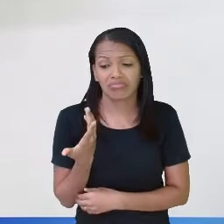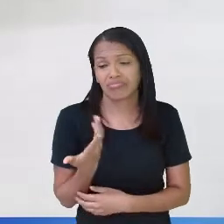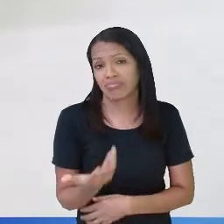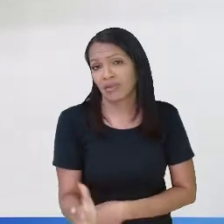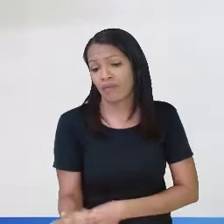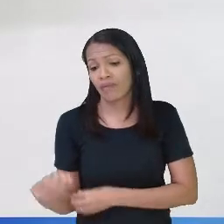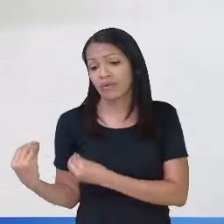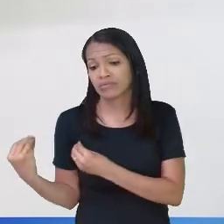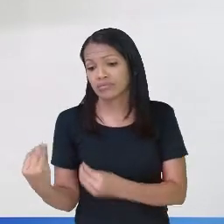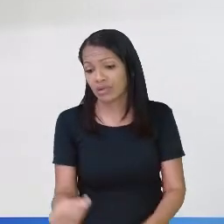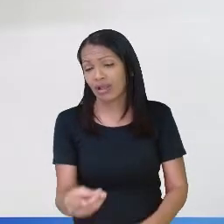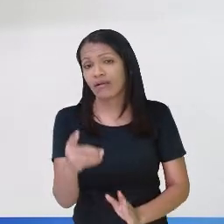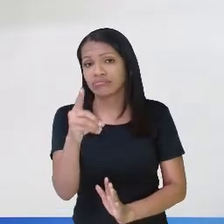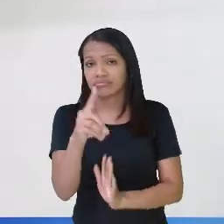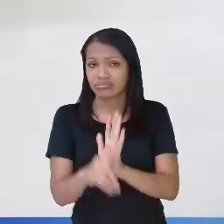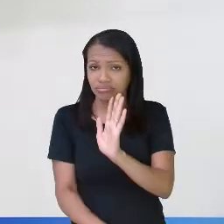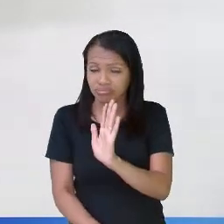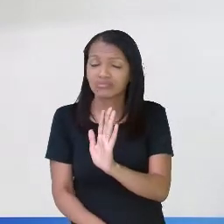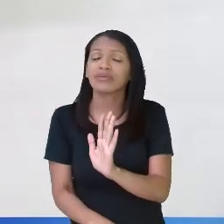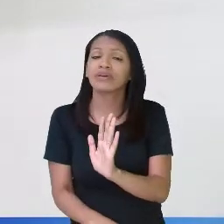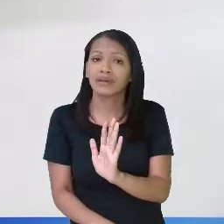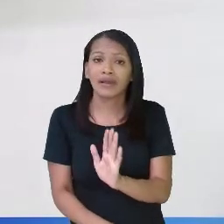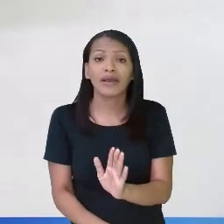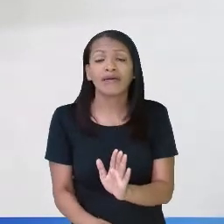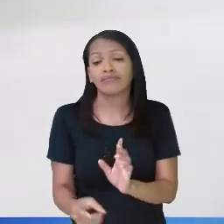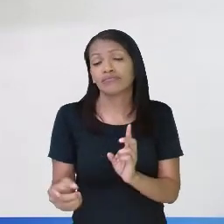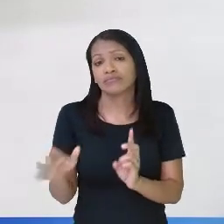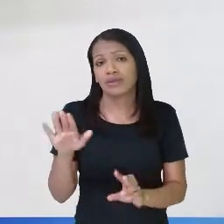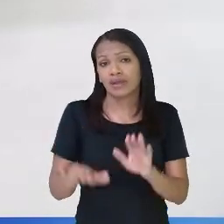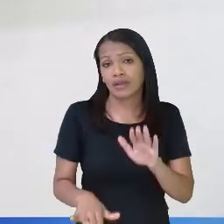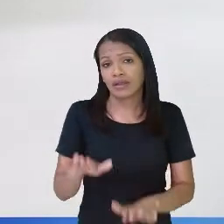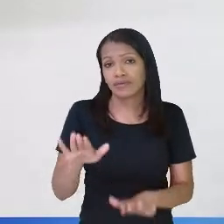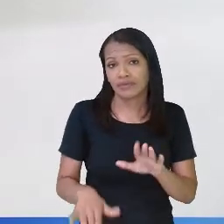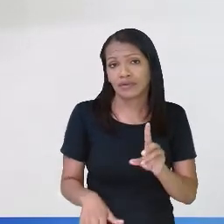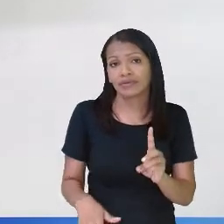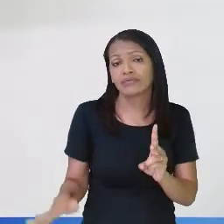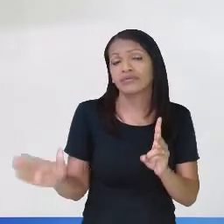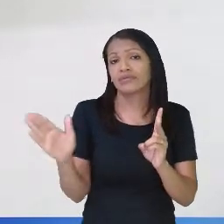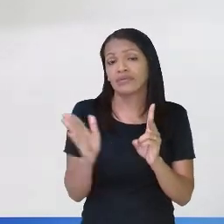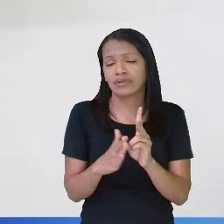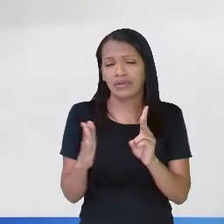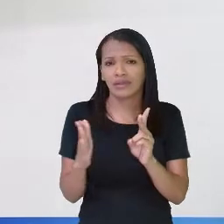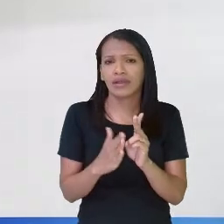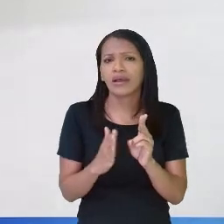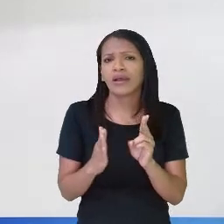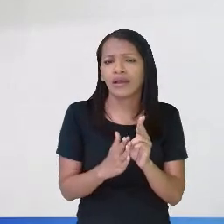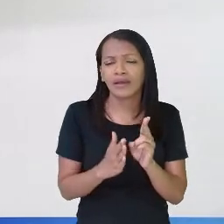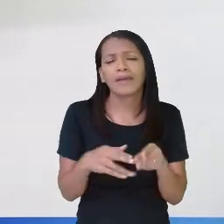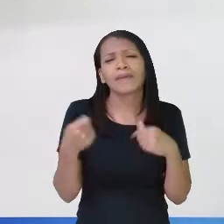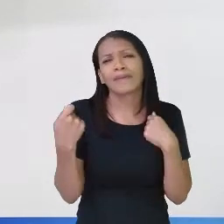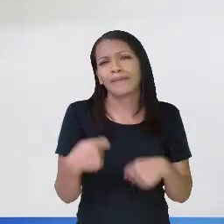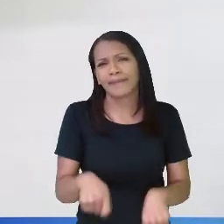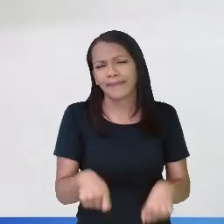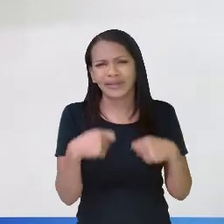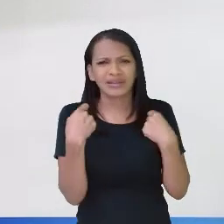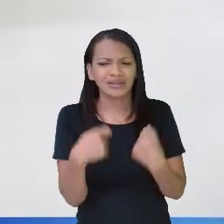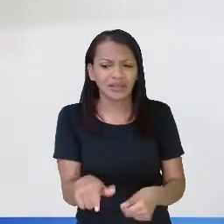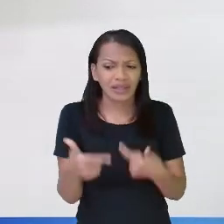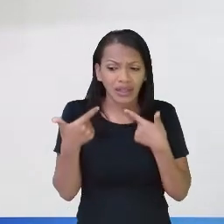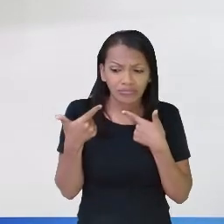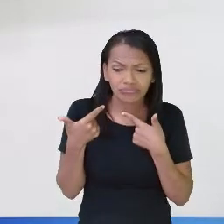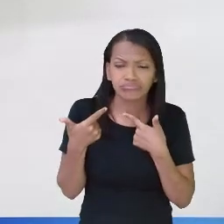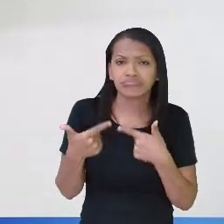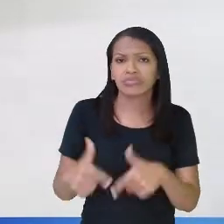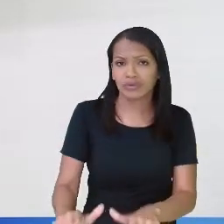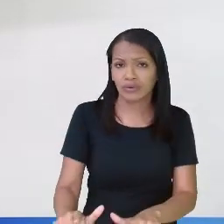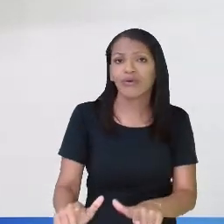muitas vezes é invadida, eles precisam lutar para garantir o que é deles por direito. Então ela diz aí no seu